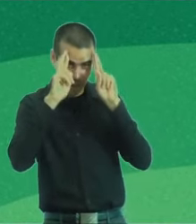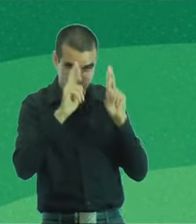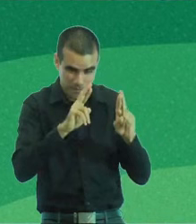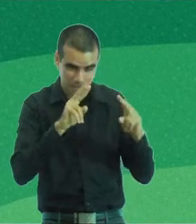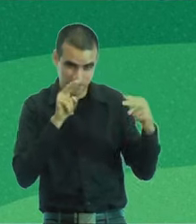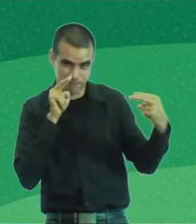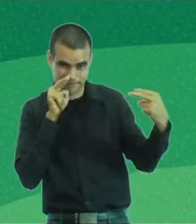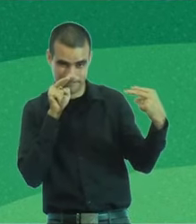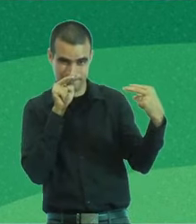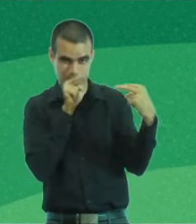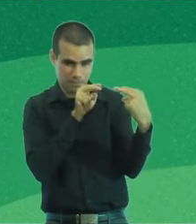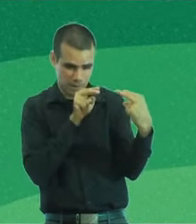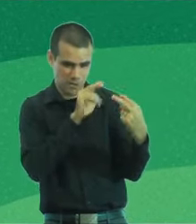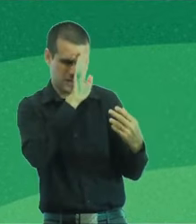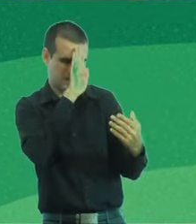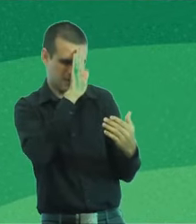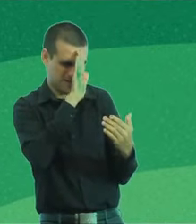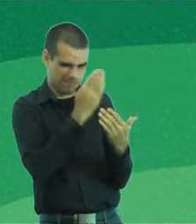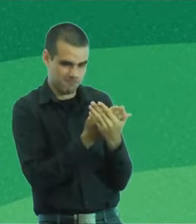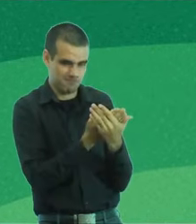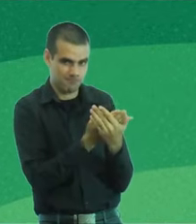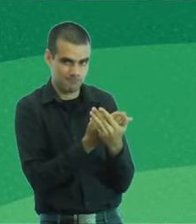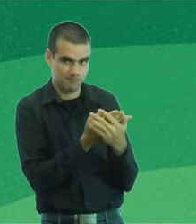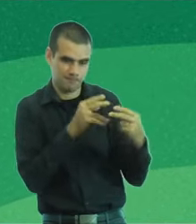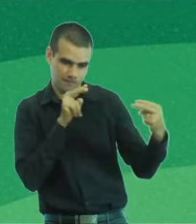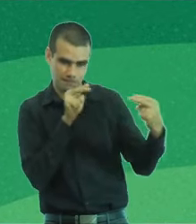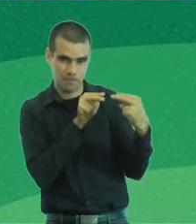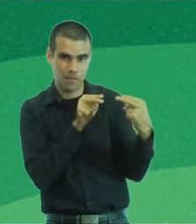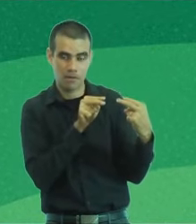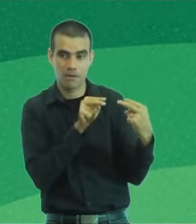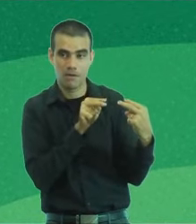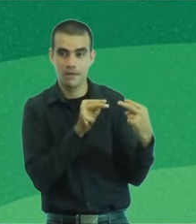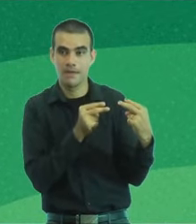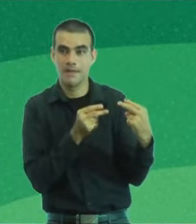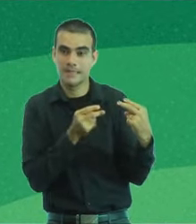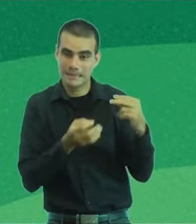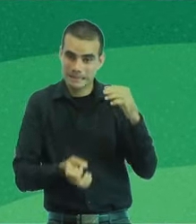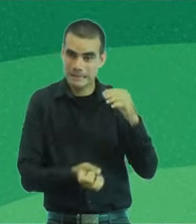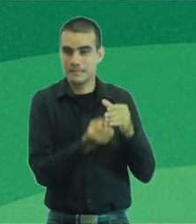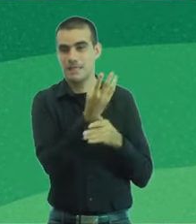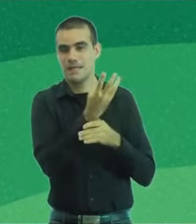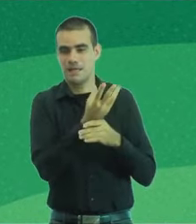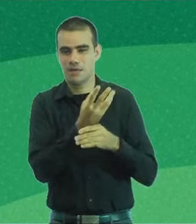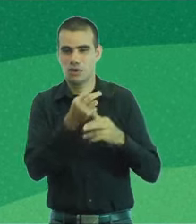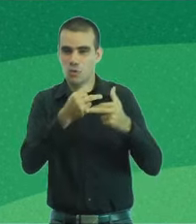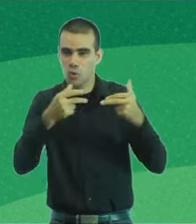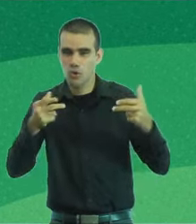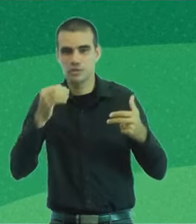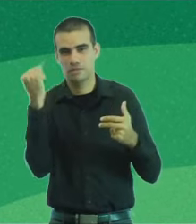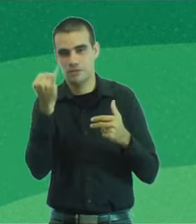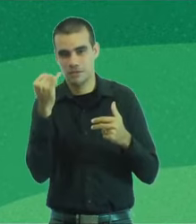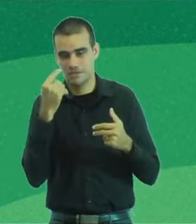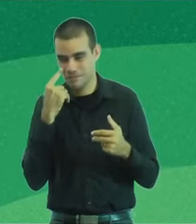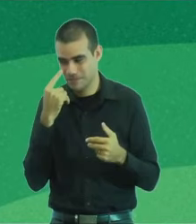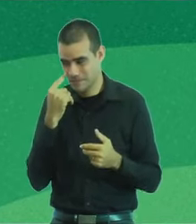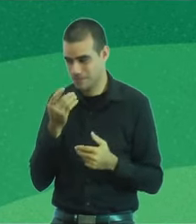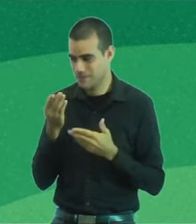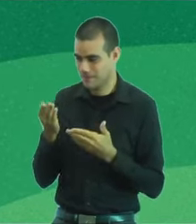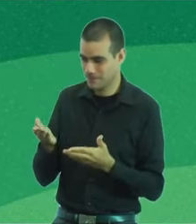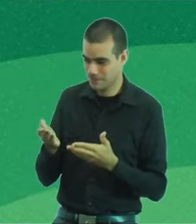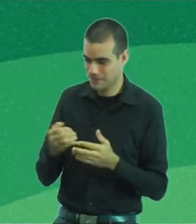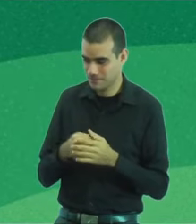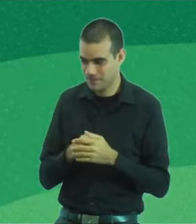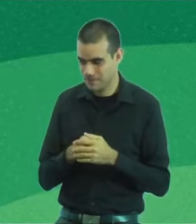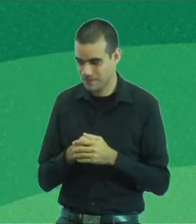um para o outro de confiar a gente acaba criando coisas incríveis como o software Livre